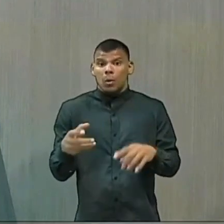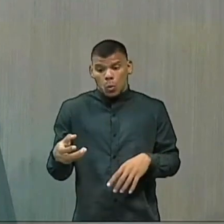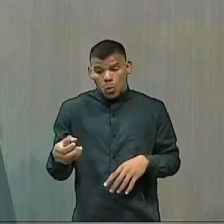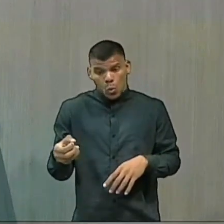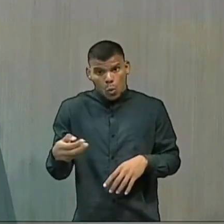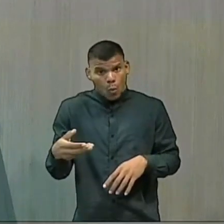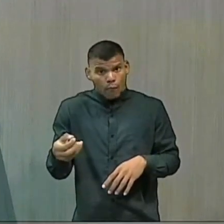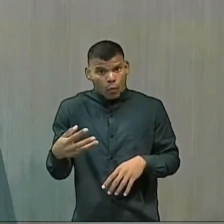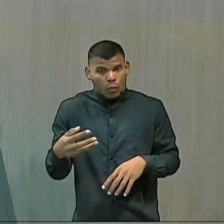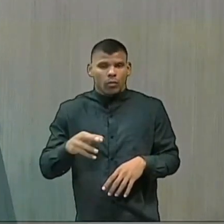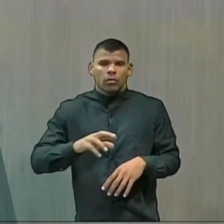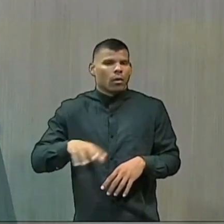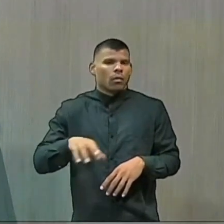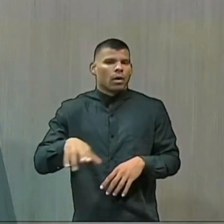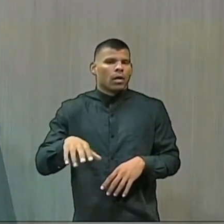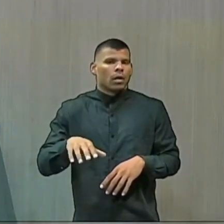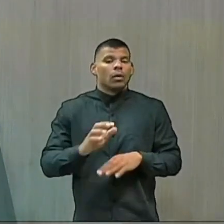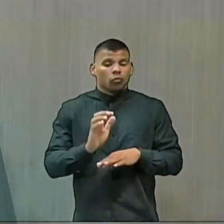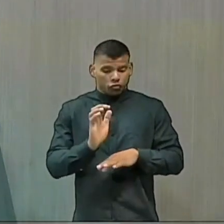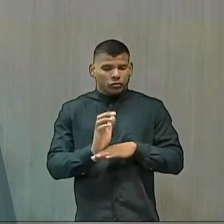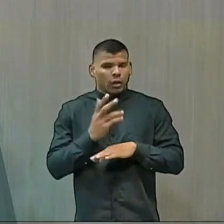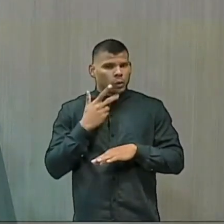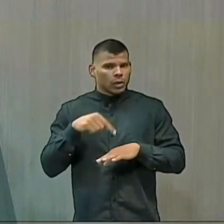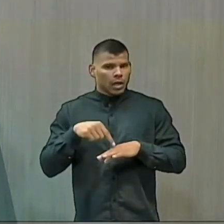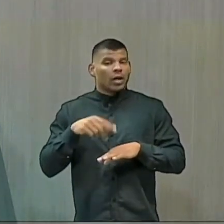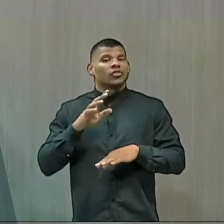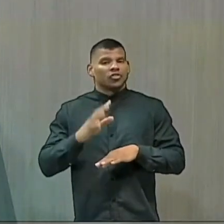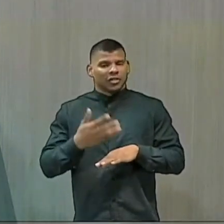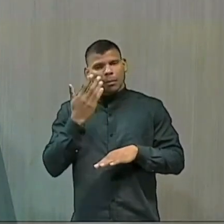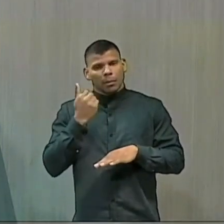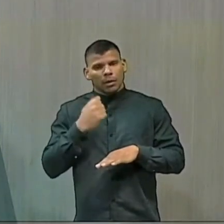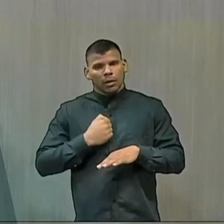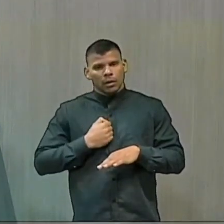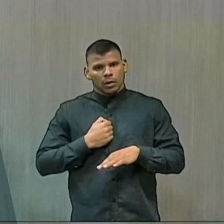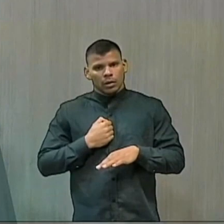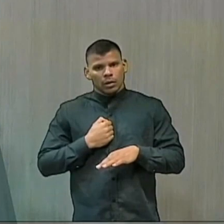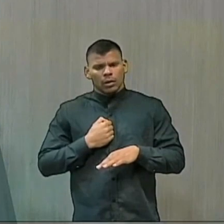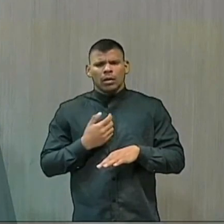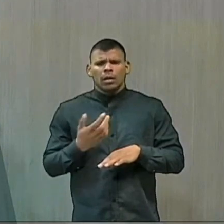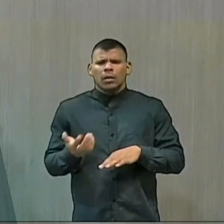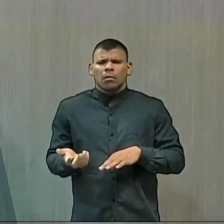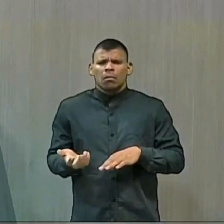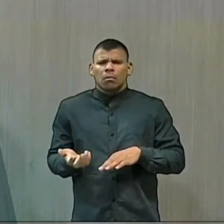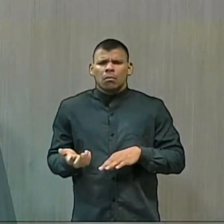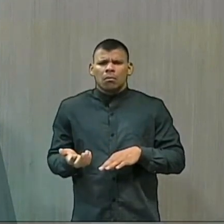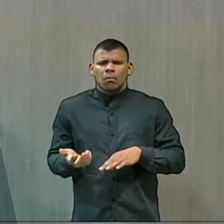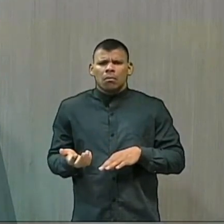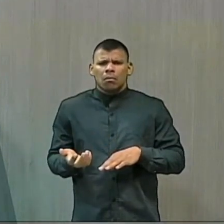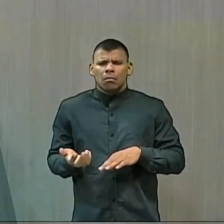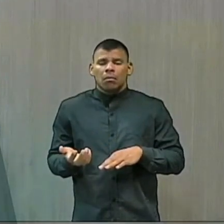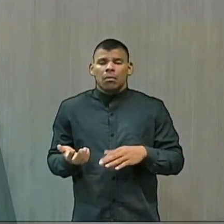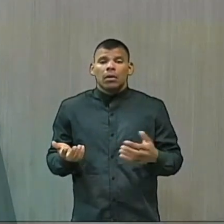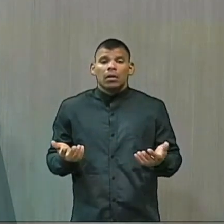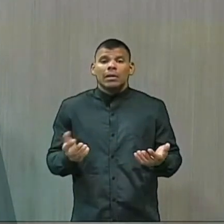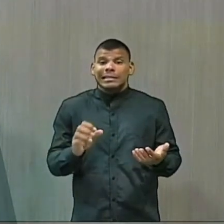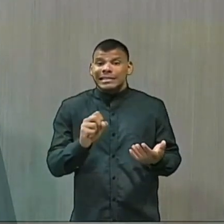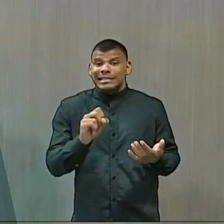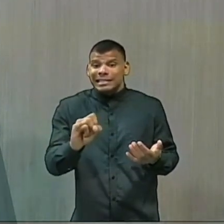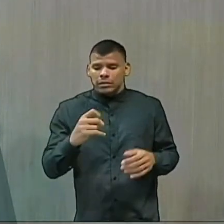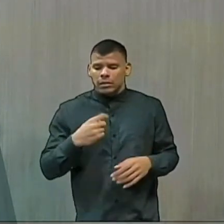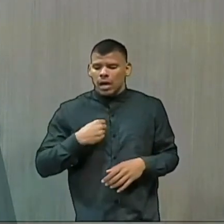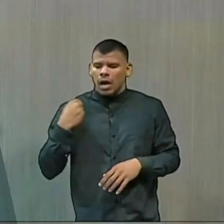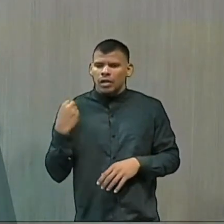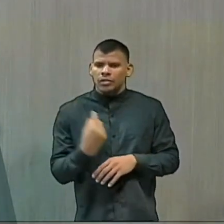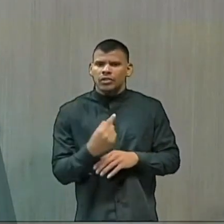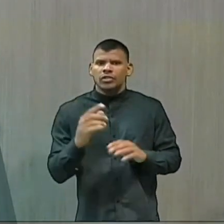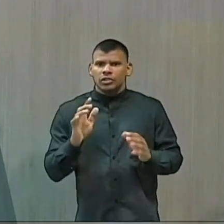nosso conhecimento. Eu coloco isso, inclusive, a título de prestação de contas, porque esta deve ser a